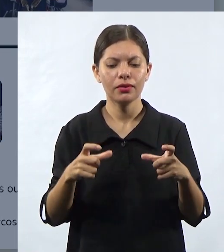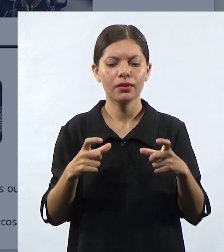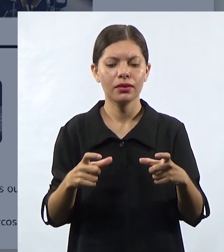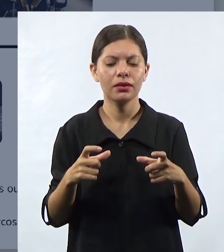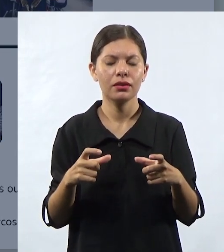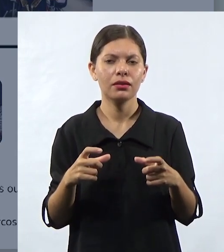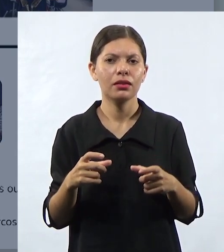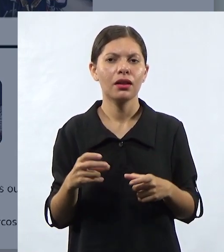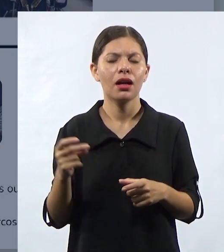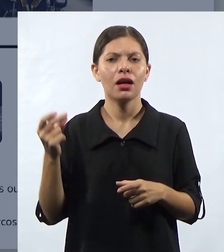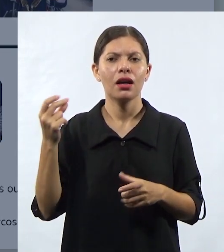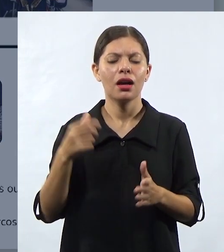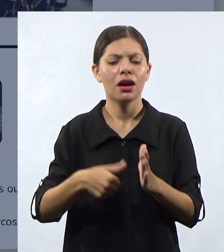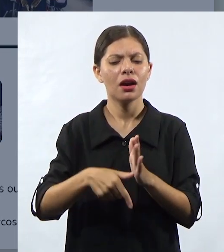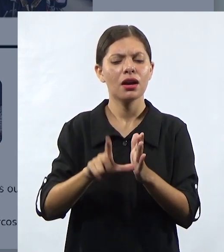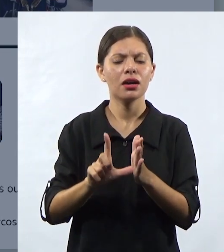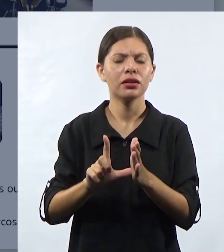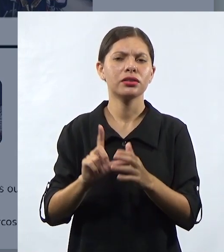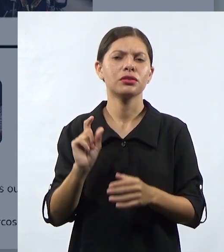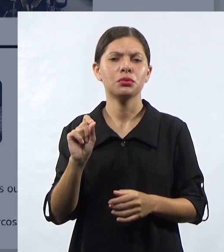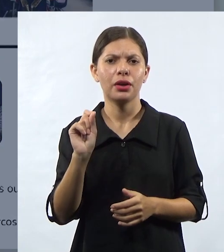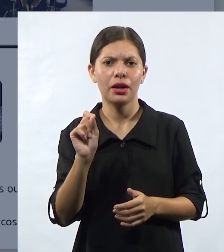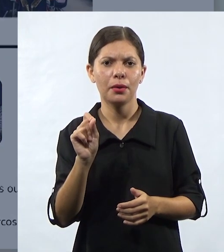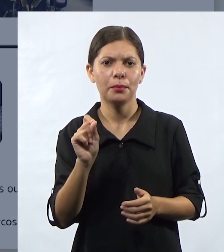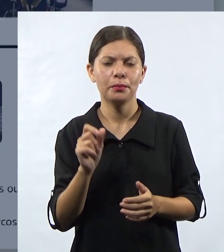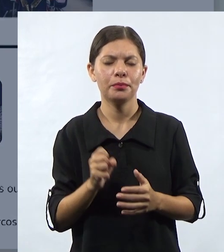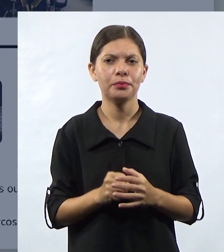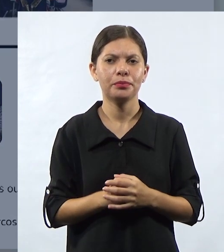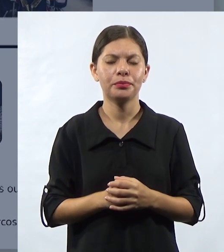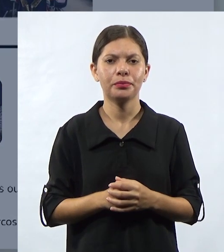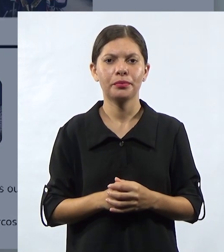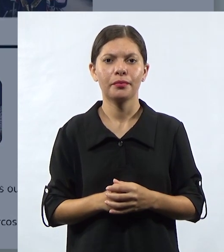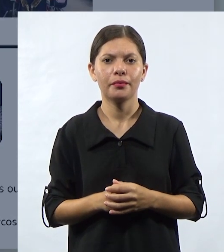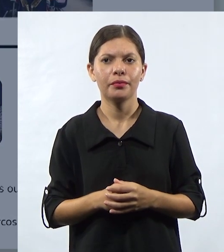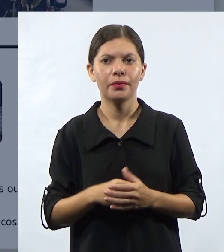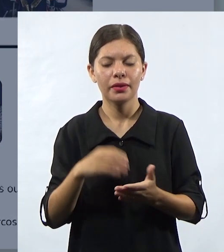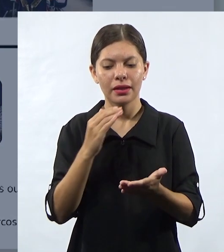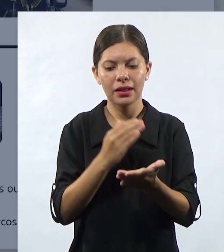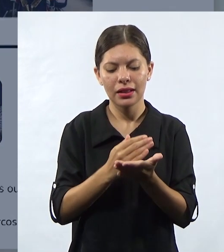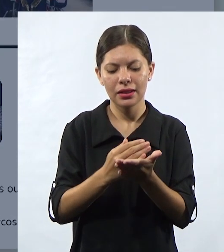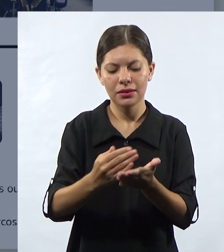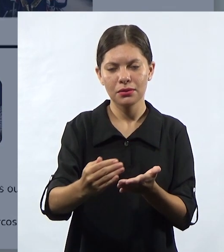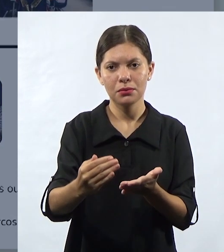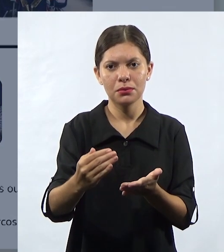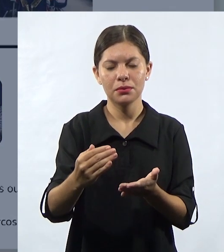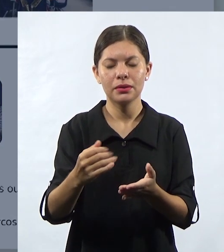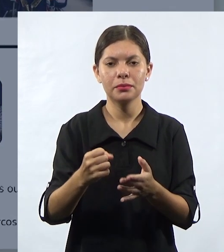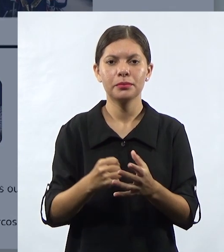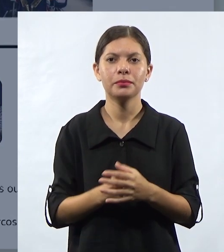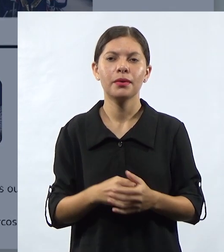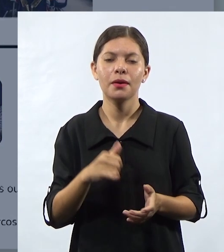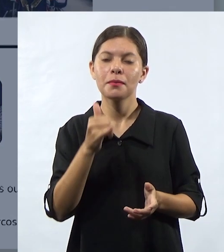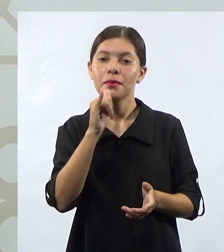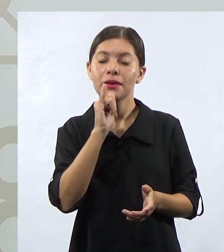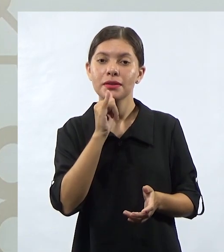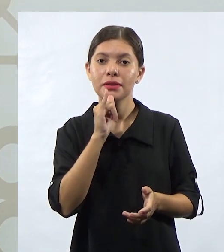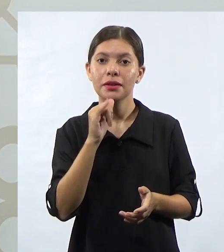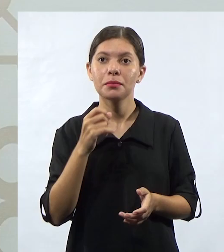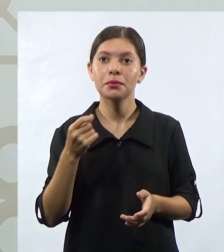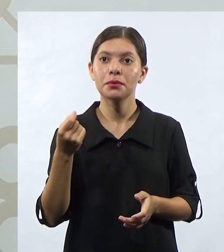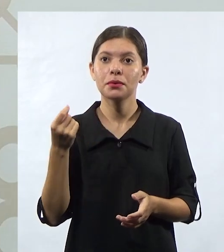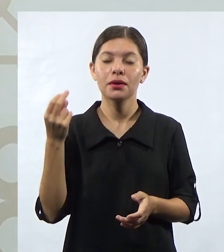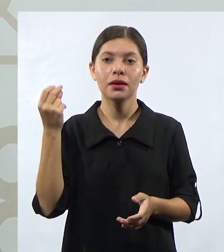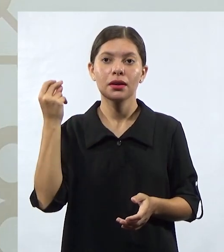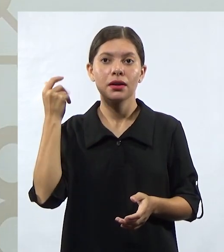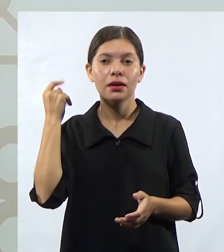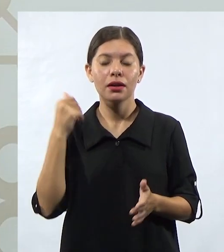quando? Antes disso teve alguma coisa? Teve, mas a gente está começando a leitura a partir deste momento. Então, por exemplo, antes